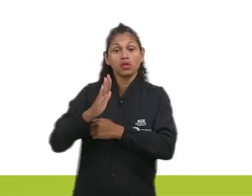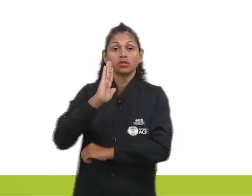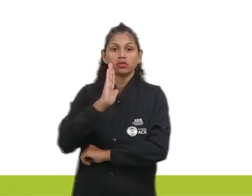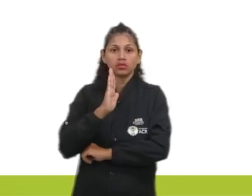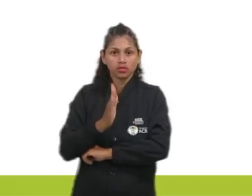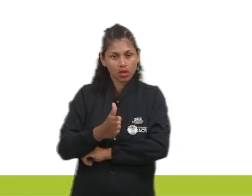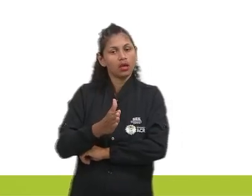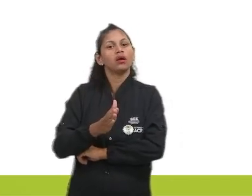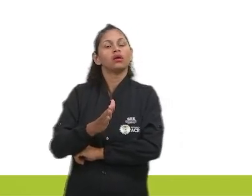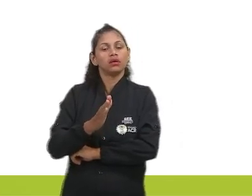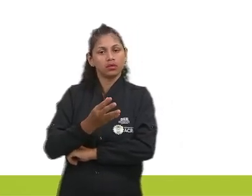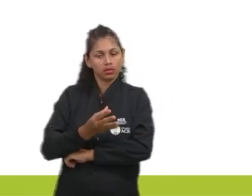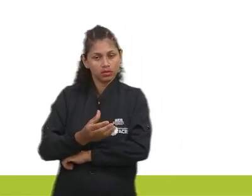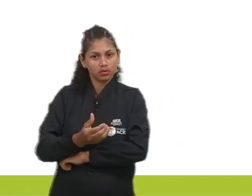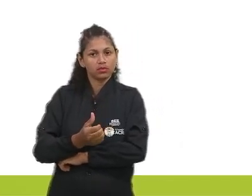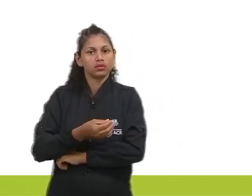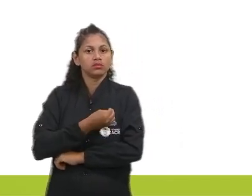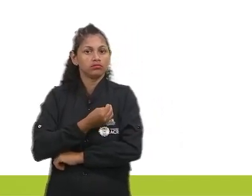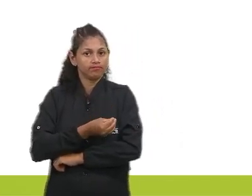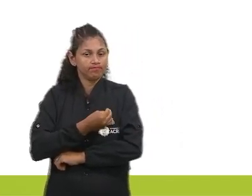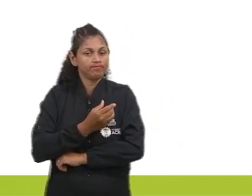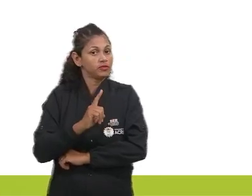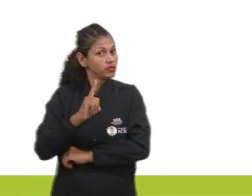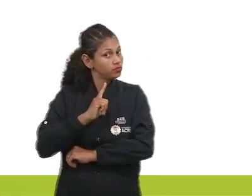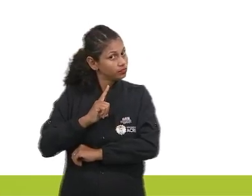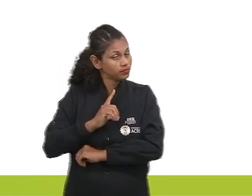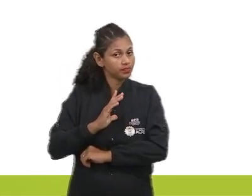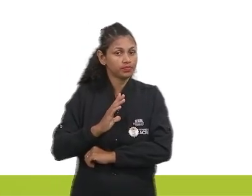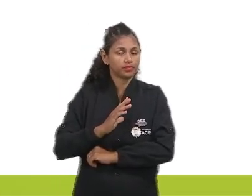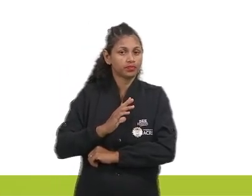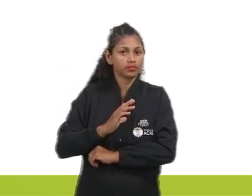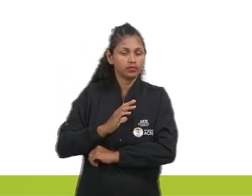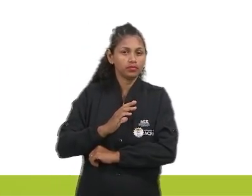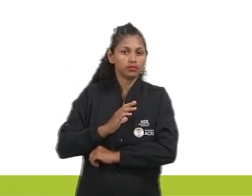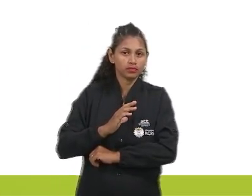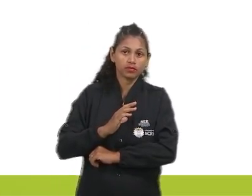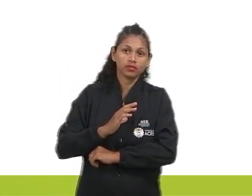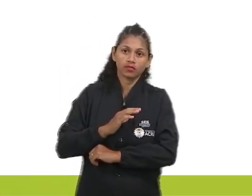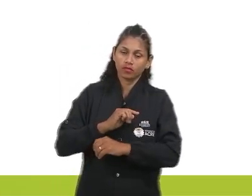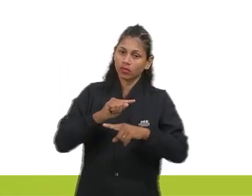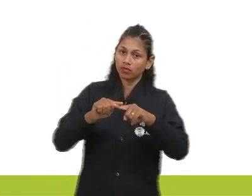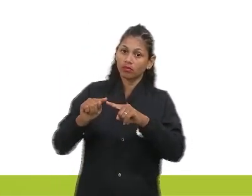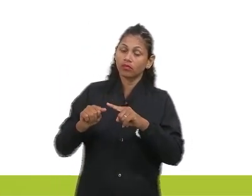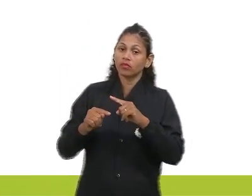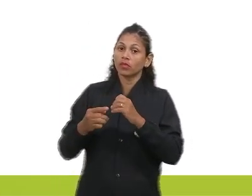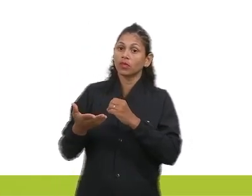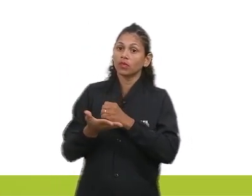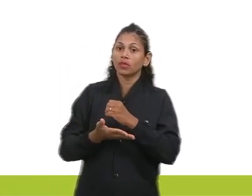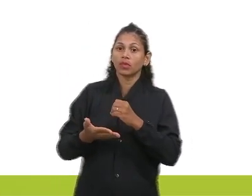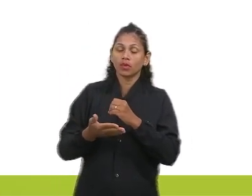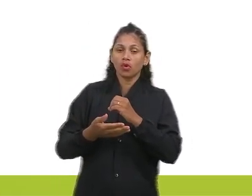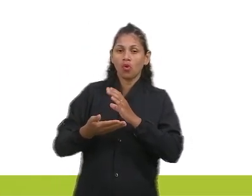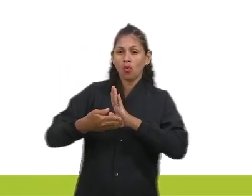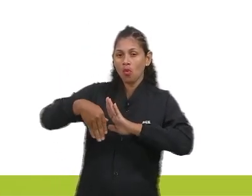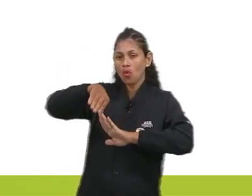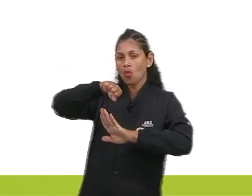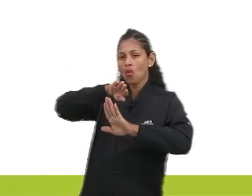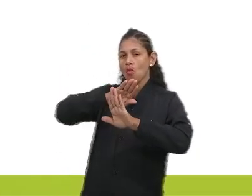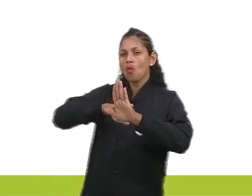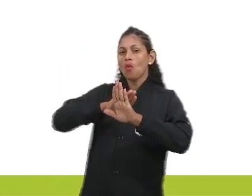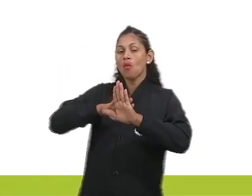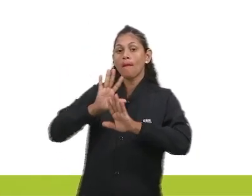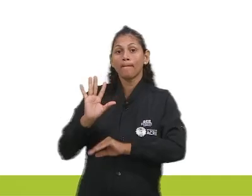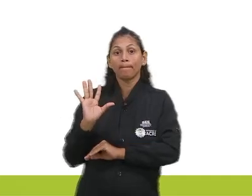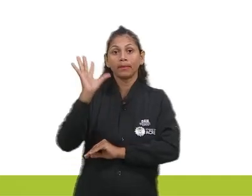existentes, coisa que o homem não criou. Os princípios gerais já existentes por trás de cada fenômeno, que